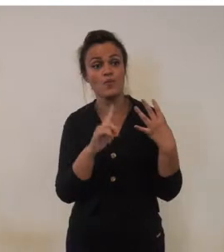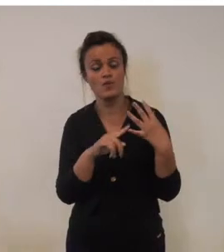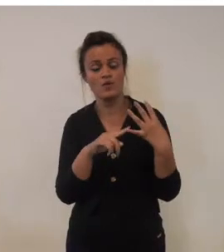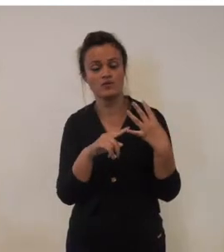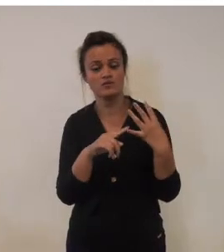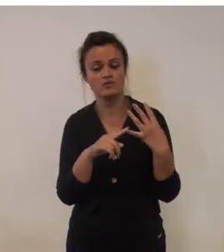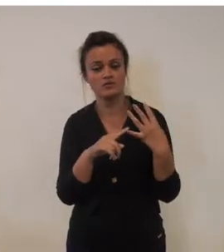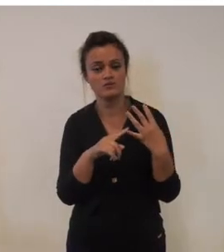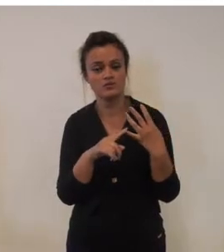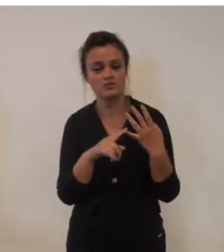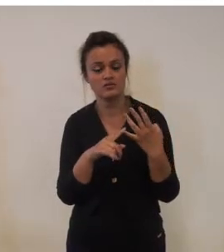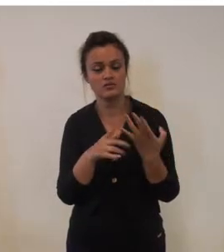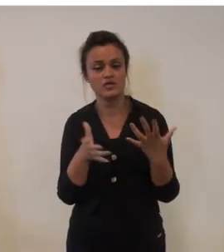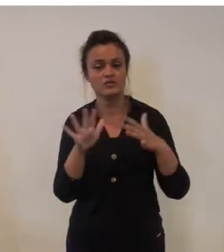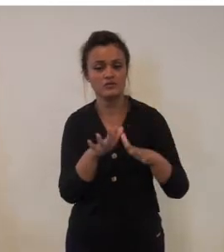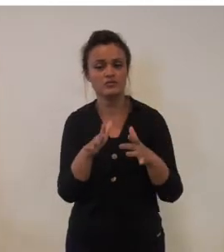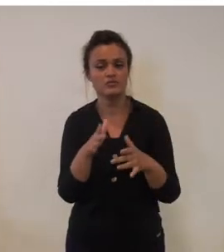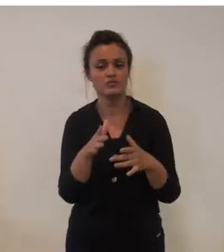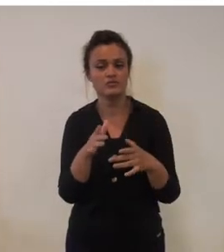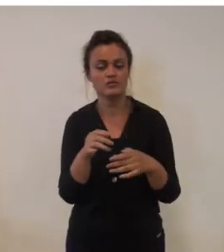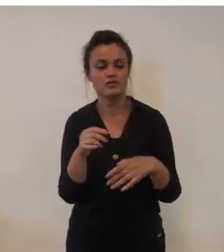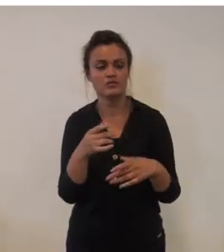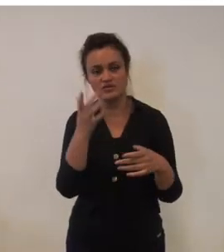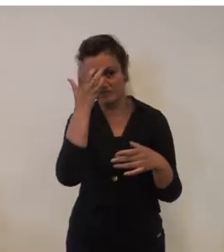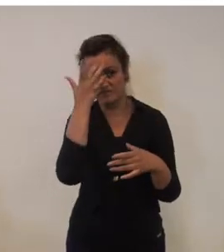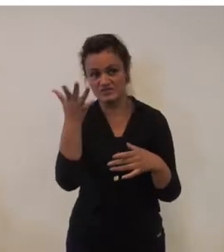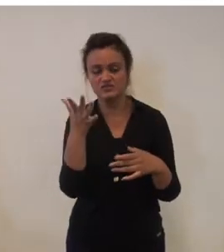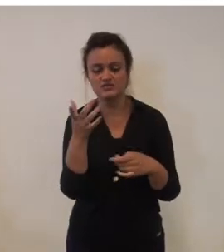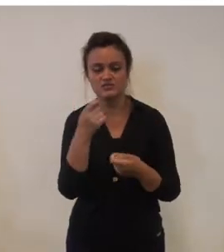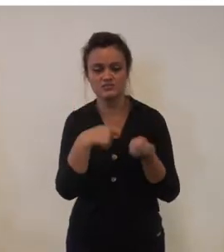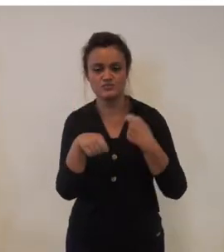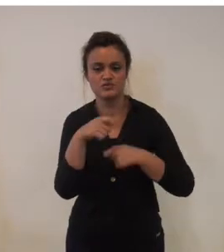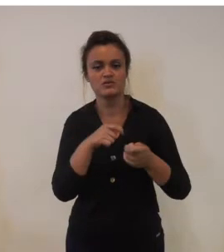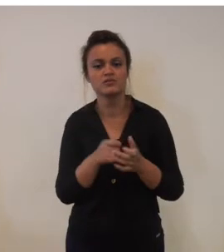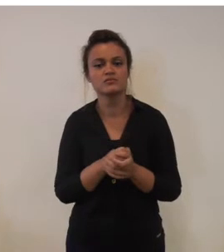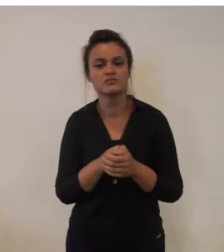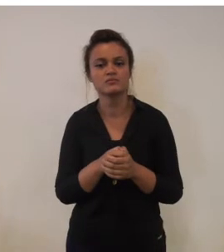4 incluiria o mecanismo de facilitação de comércio.